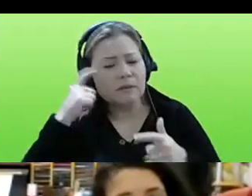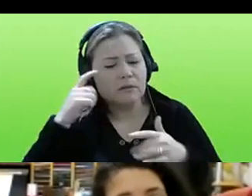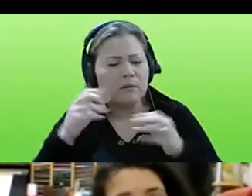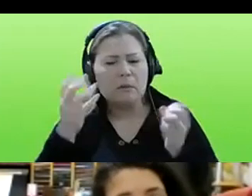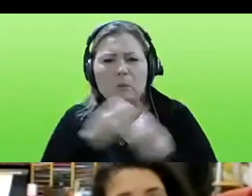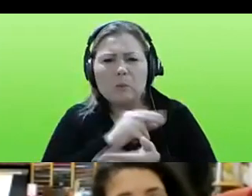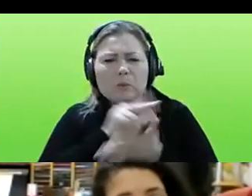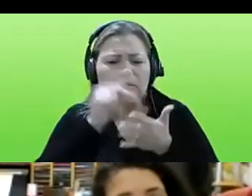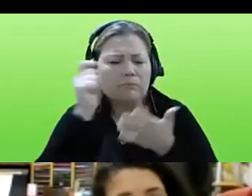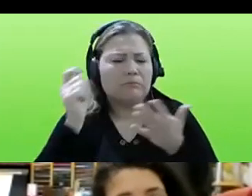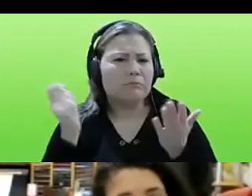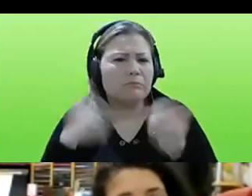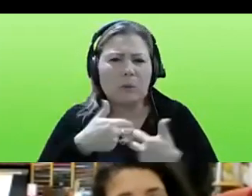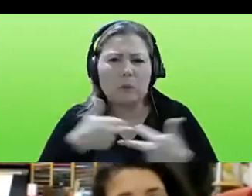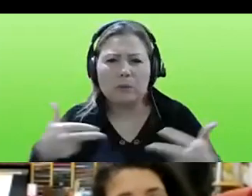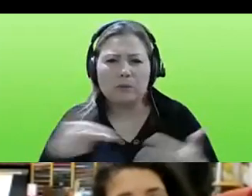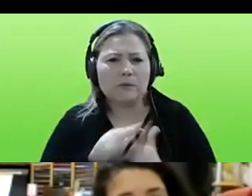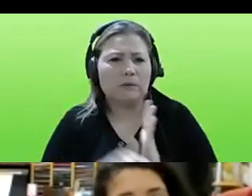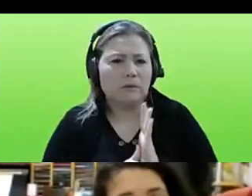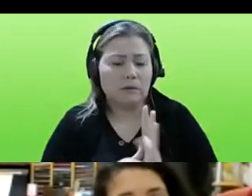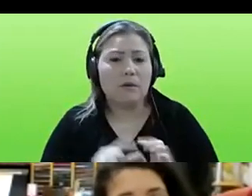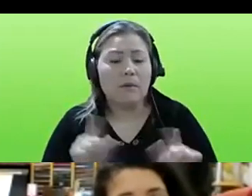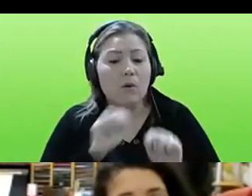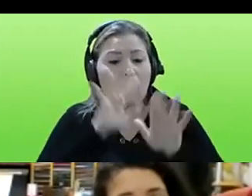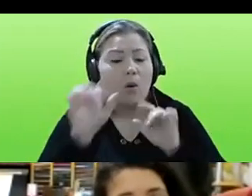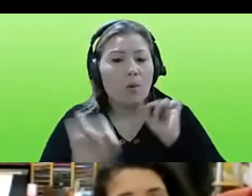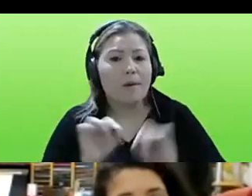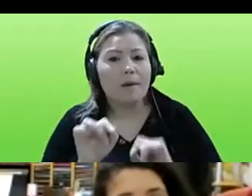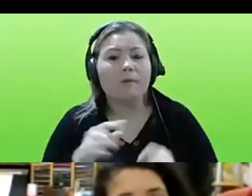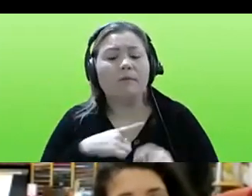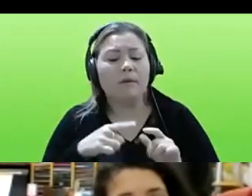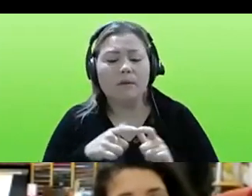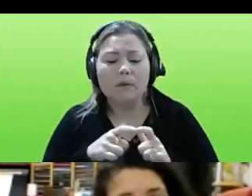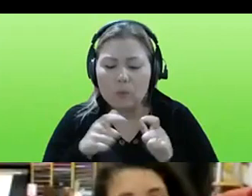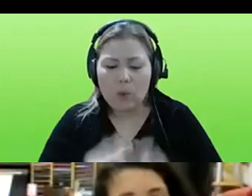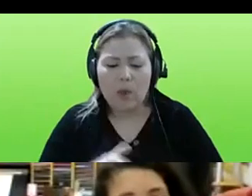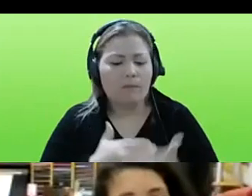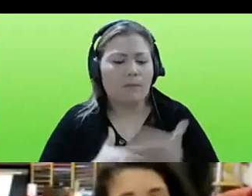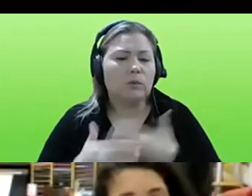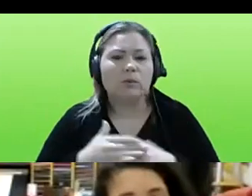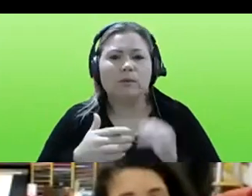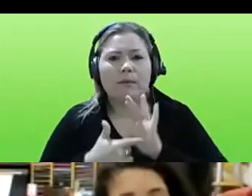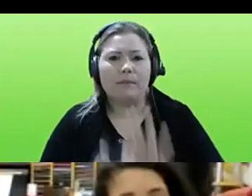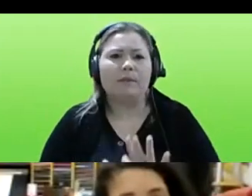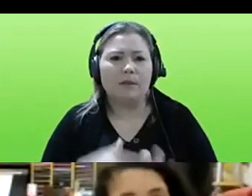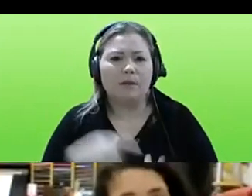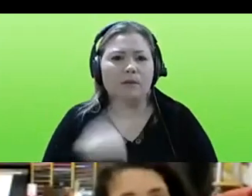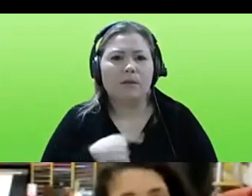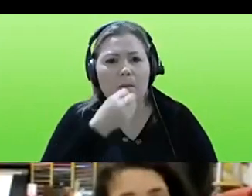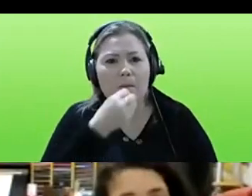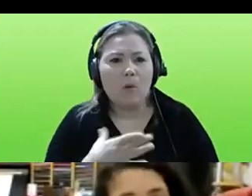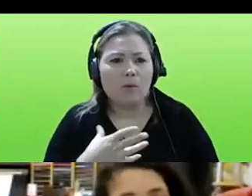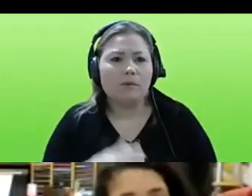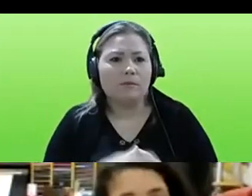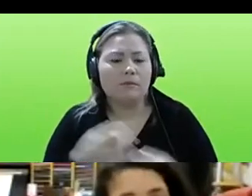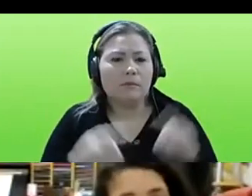possibilidades, não é? Mas o que é claro é que tem espaço para todo mundo apresentar e para a gente ter um bom